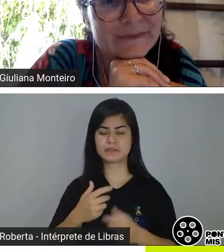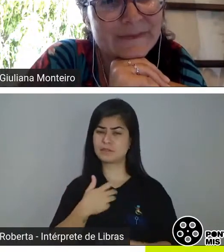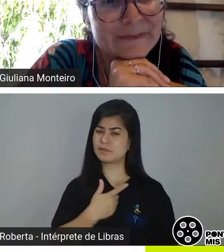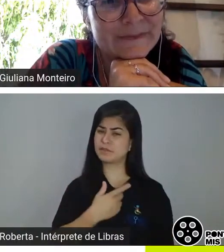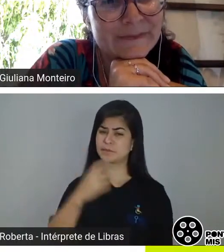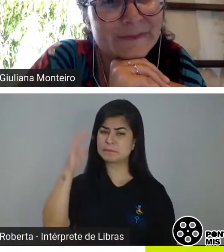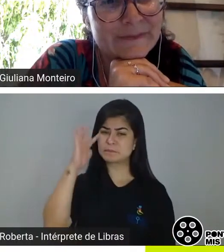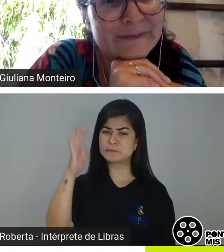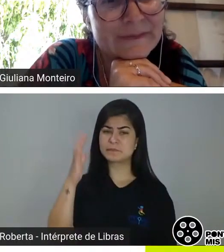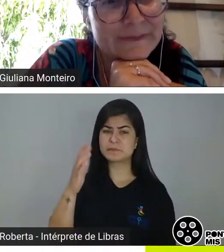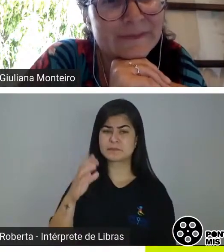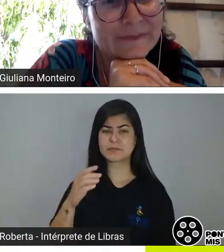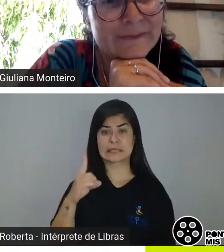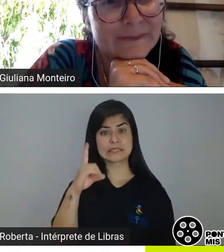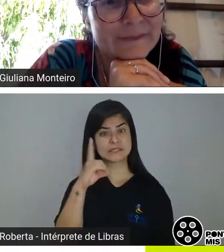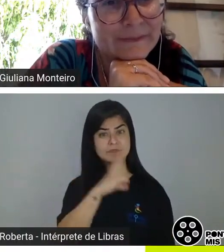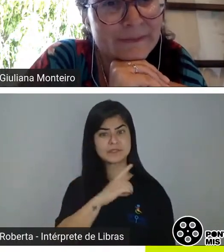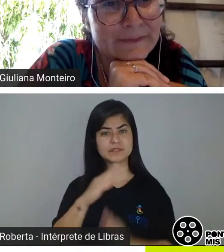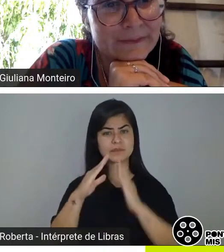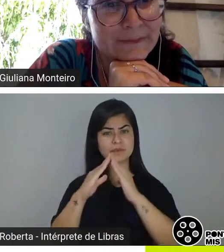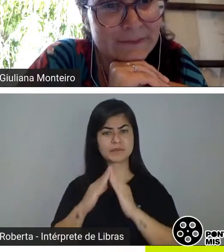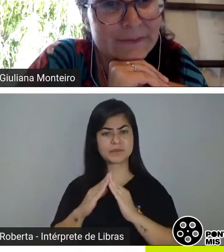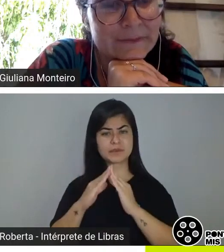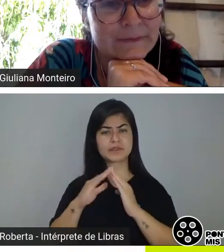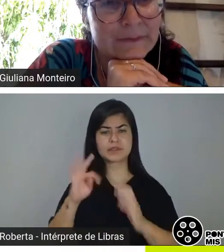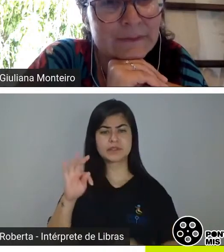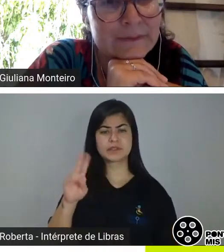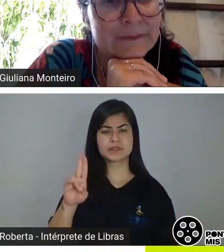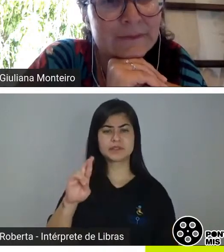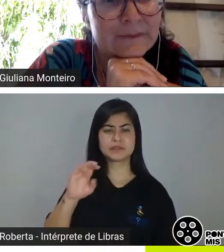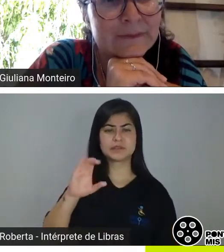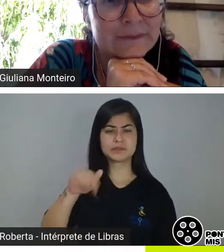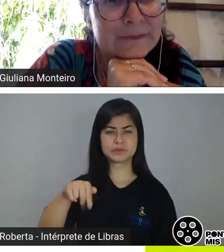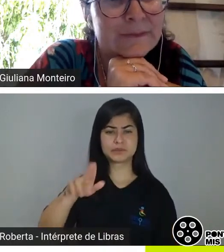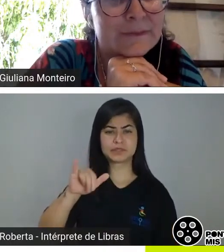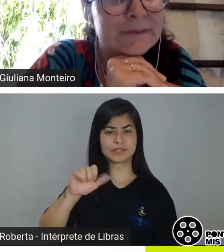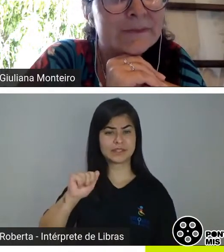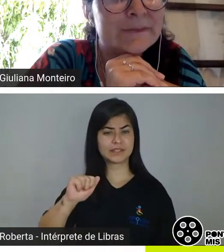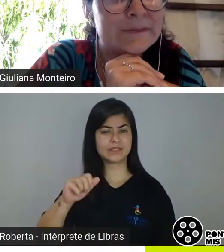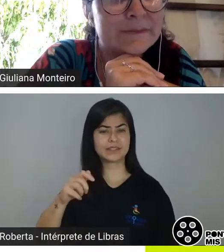difícil morar na Turquia, que coisa ruim, que coisa, essa mistura de religião